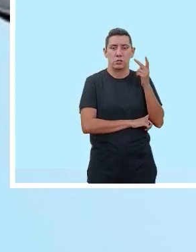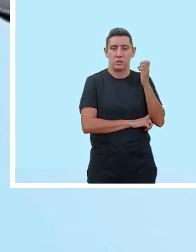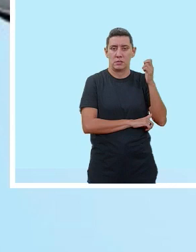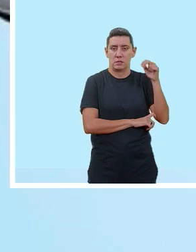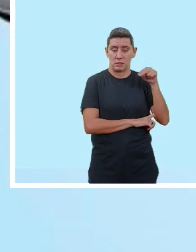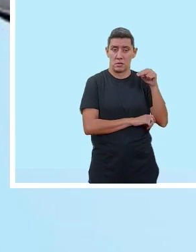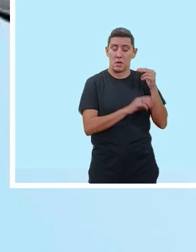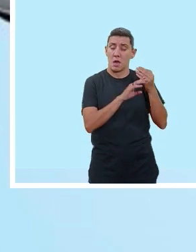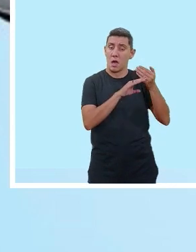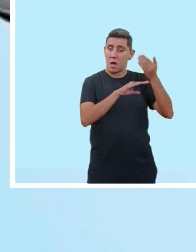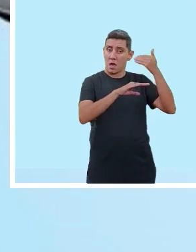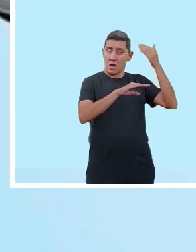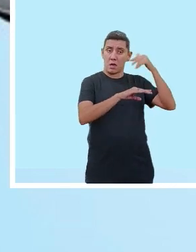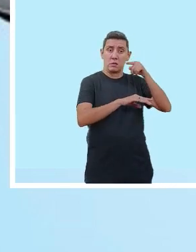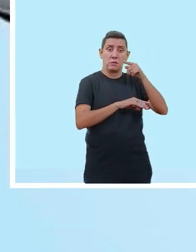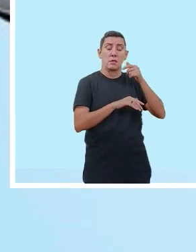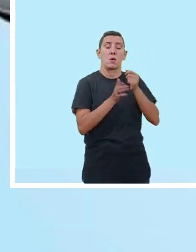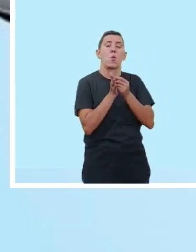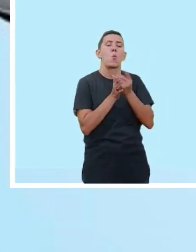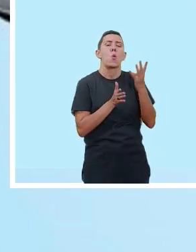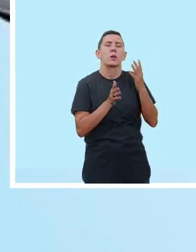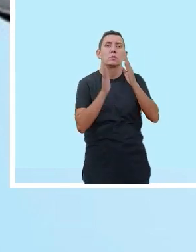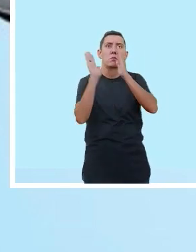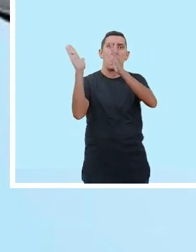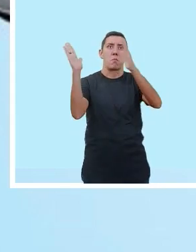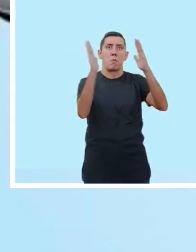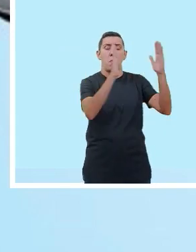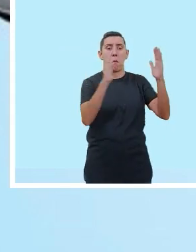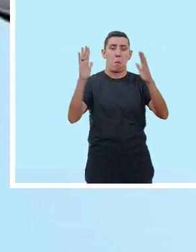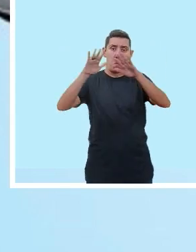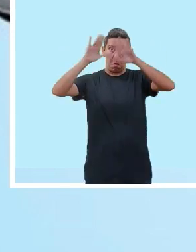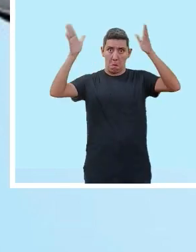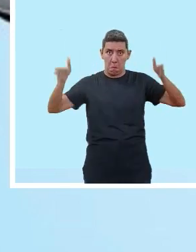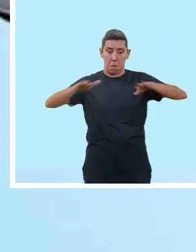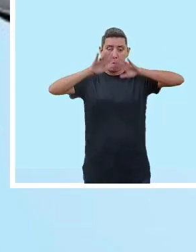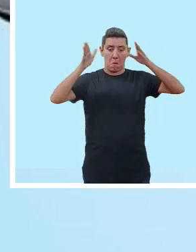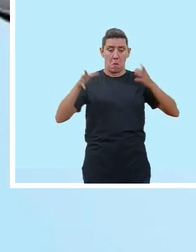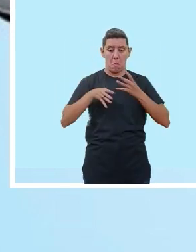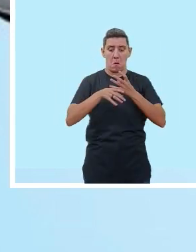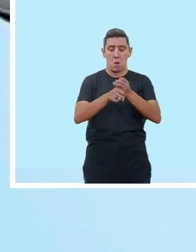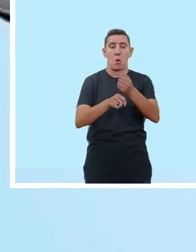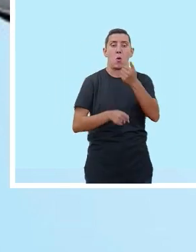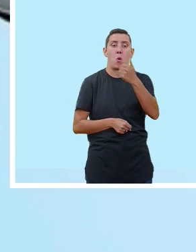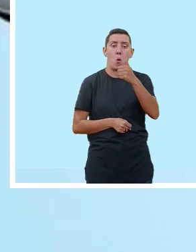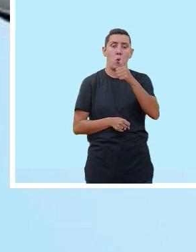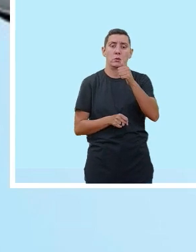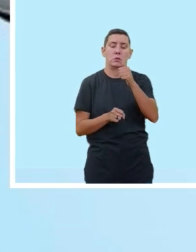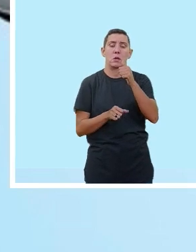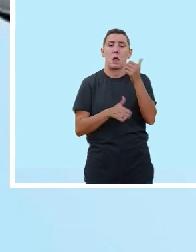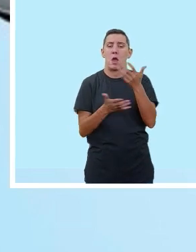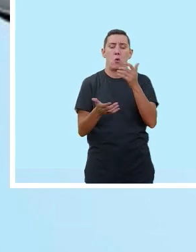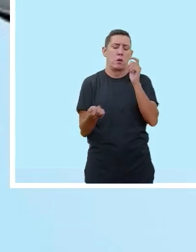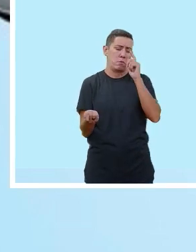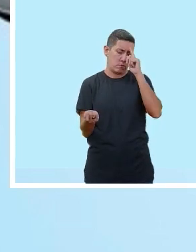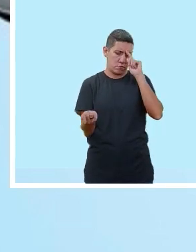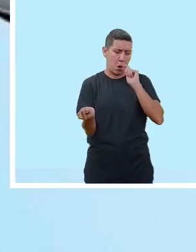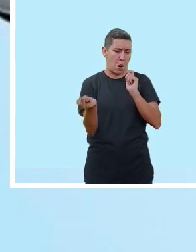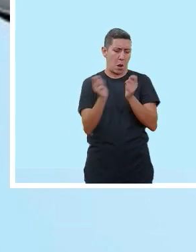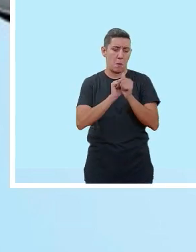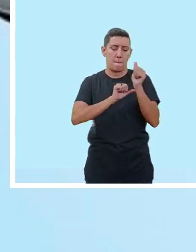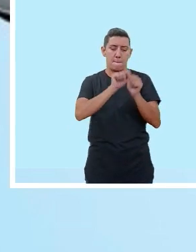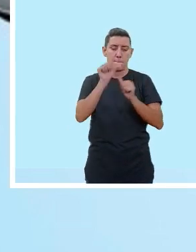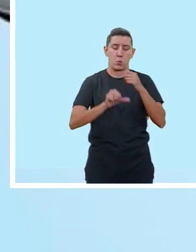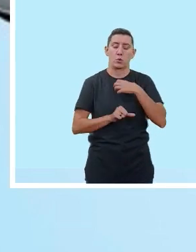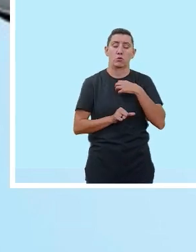né? Nesse site. Com a implantação da nova infraestrutura, isso foi reduzido para 3 racks, né?